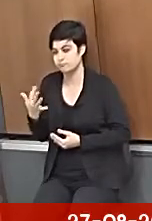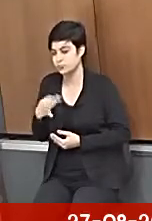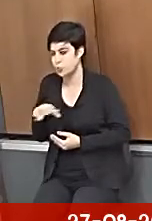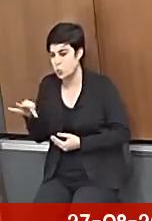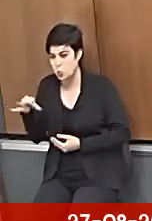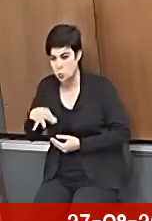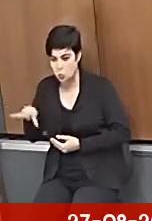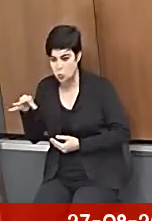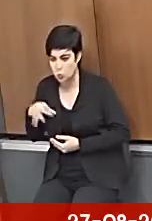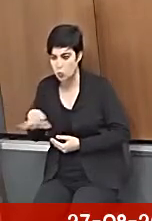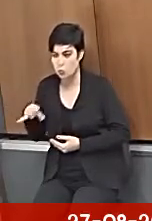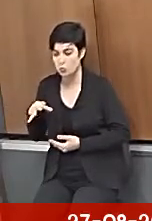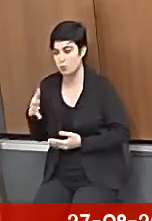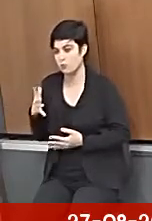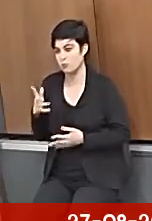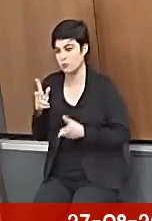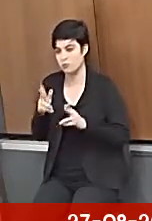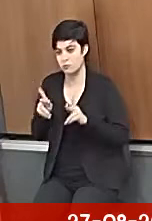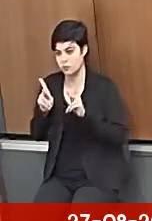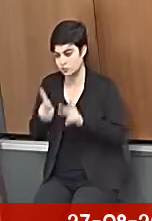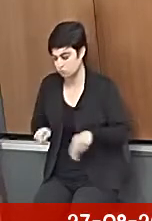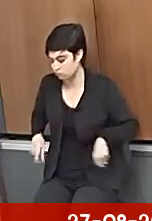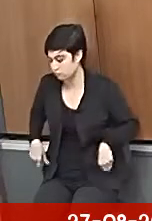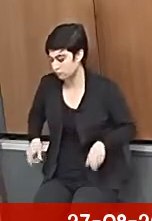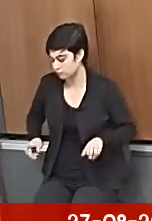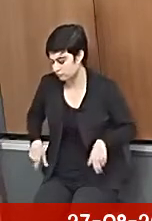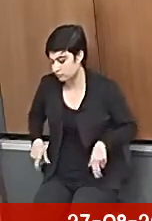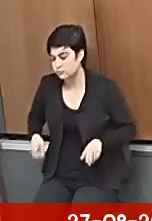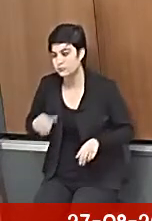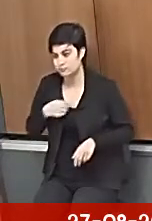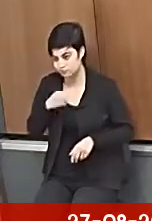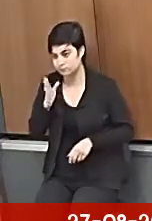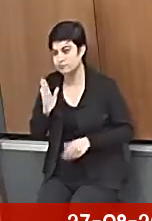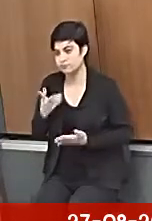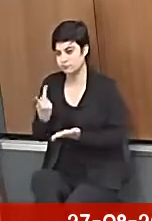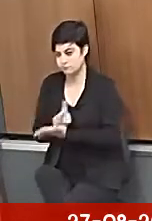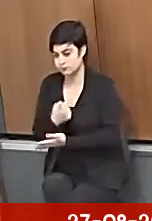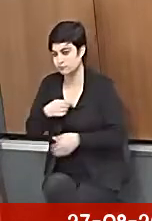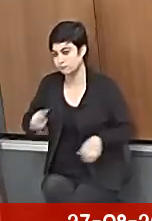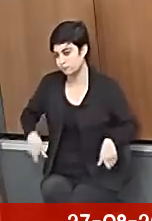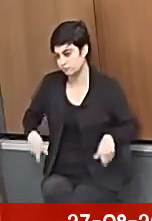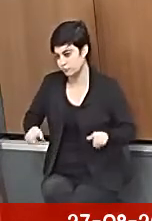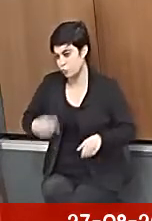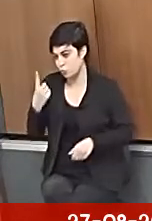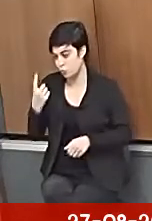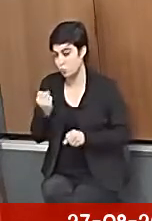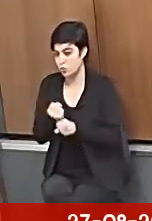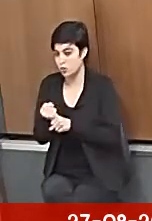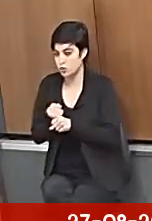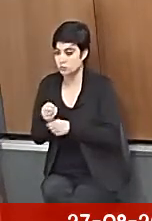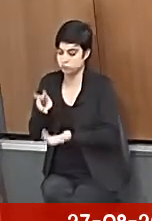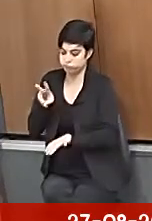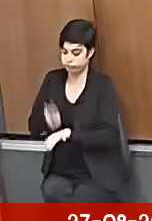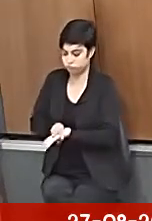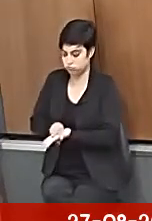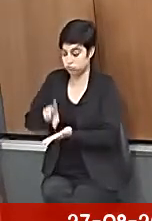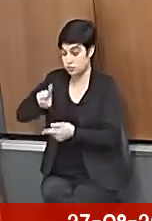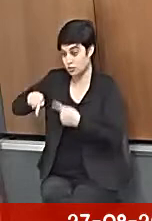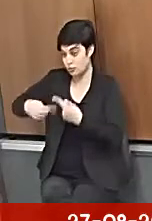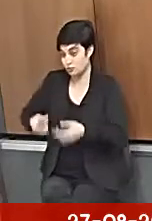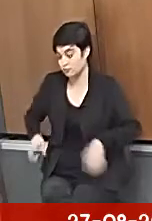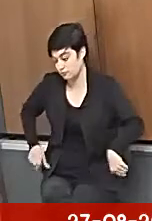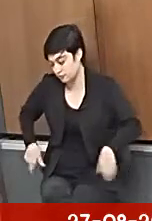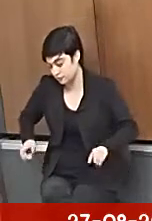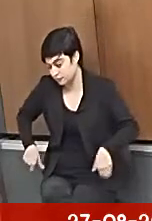uma pessoa que anda com muletas andador porque eu passei por todo esse projeto eu fiquei praticamente quase um ano acamado depois eu fui cadeira de